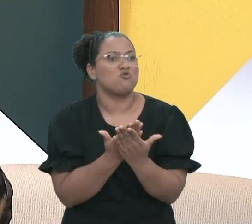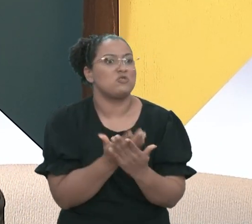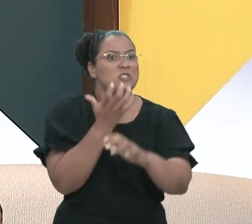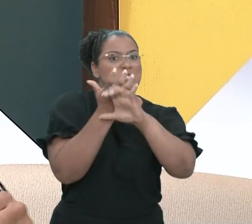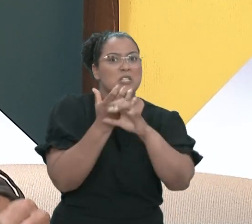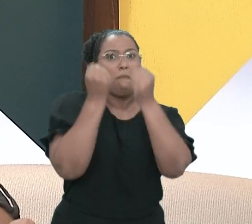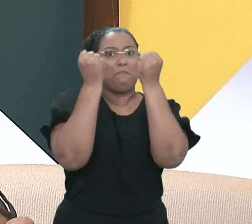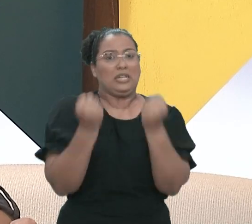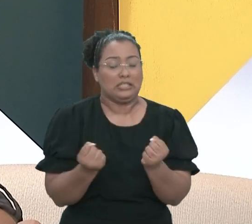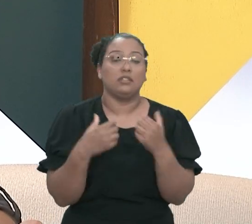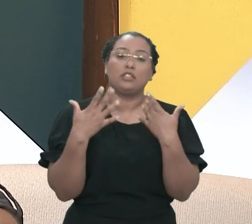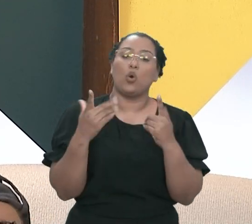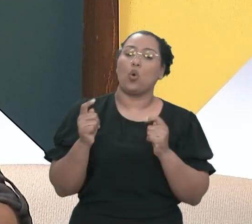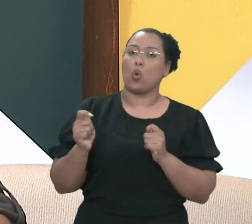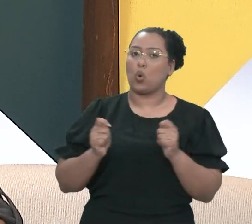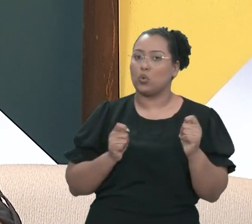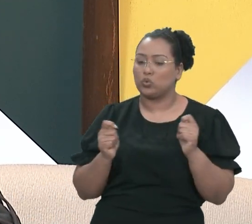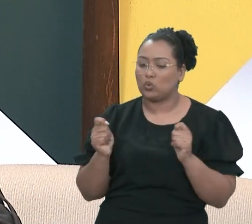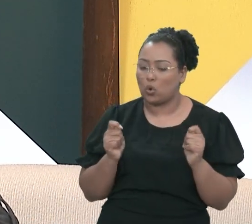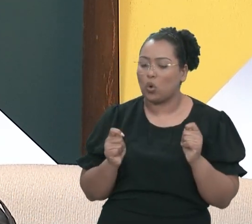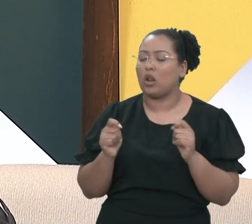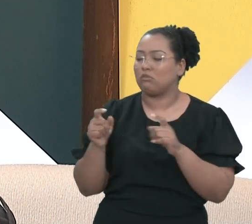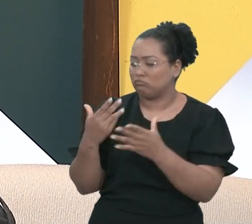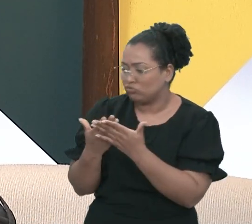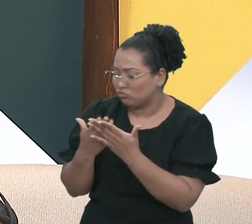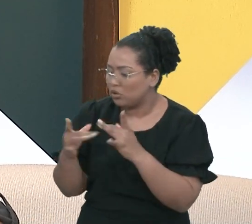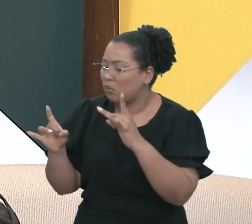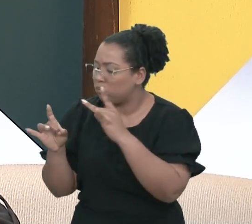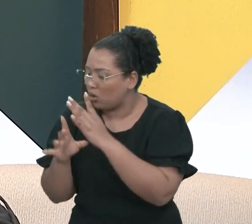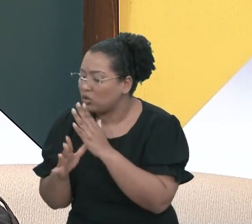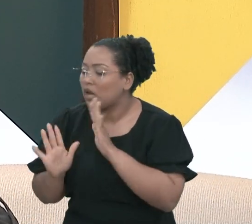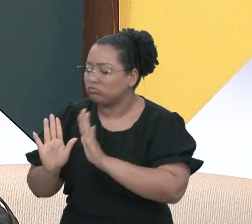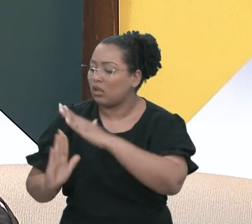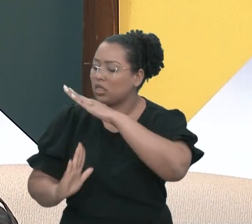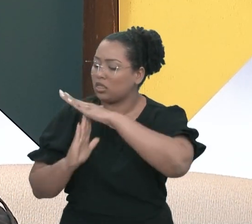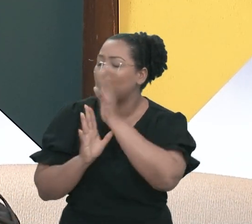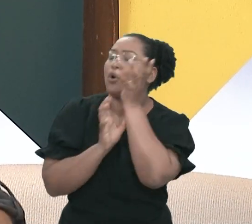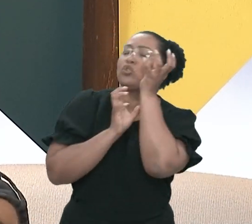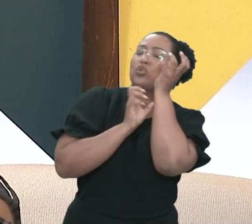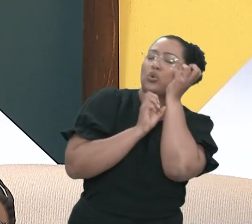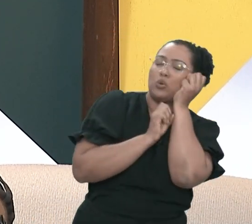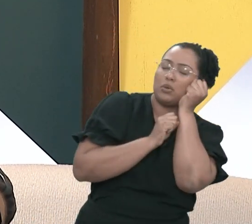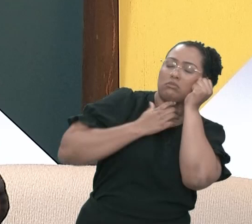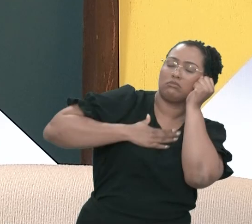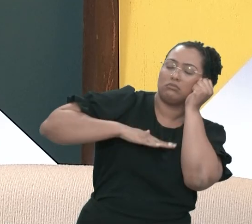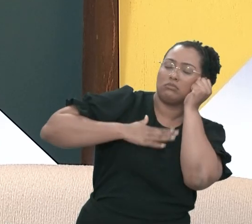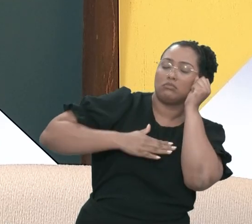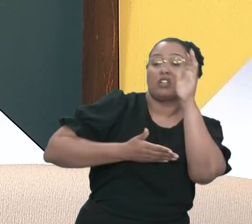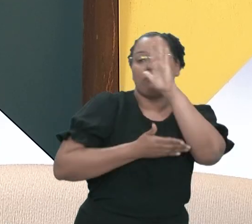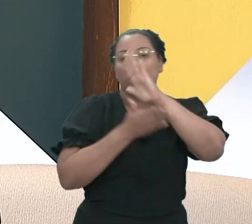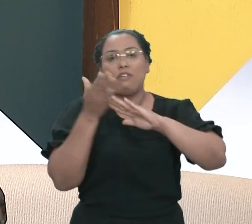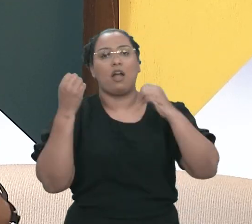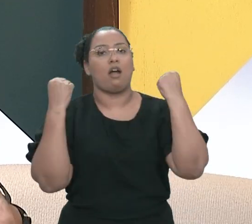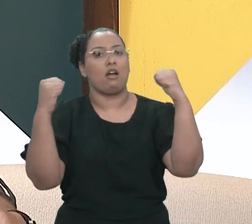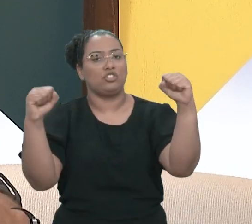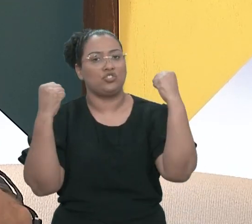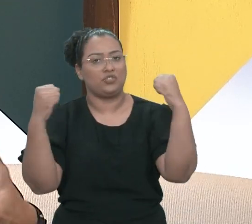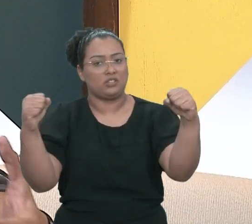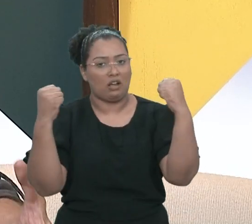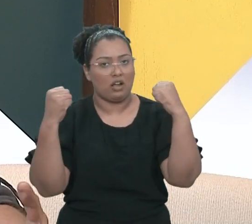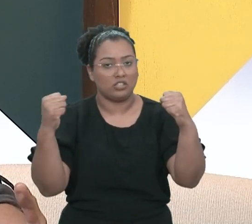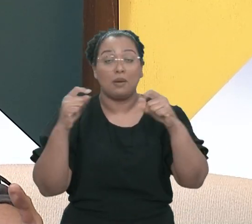tentar administrar bem essas questões, dormir bem, fazer uma atividade física, desde que seja uma atividade física que tenha